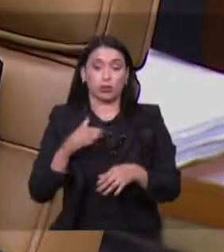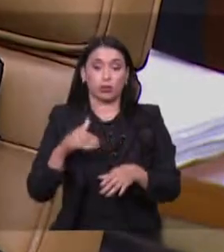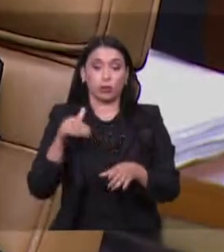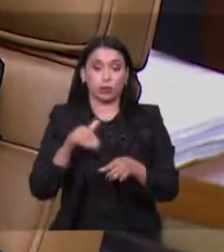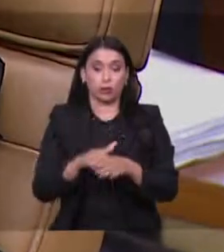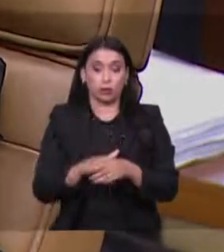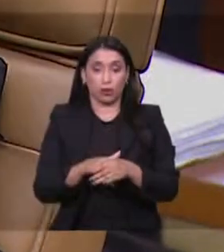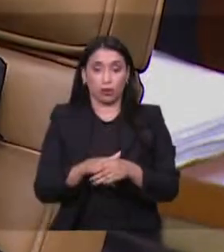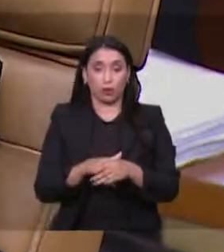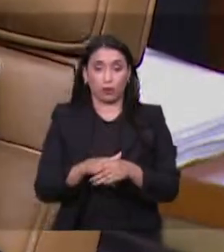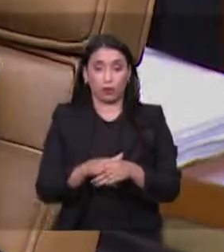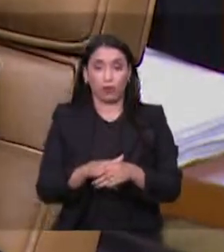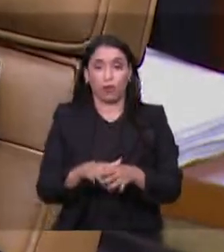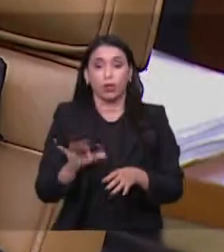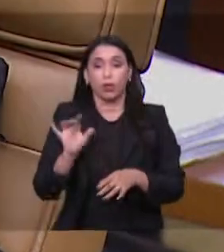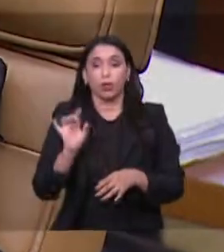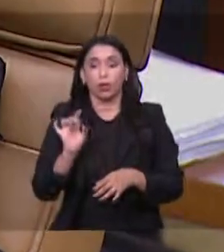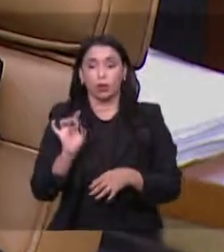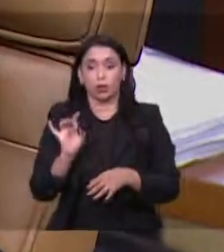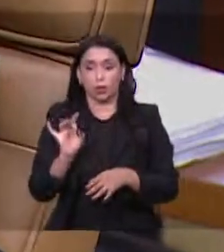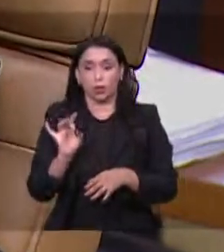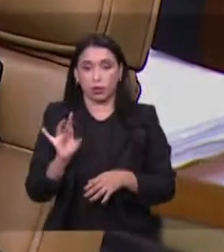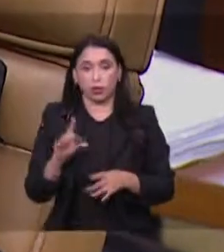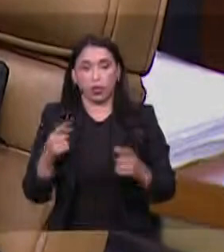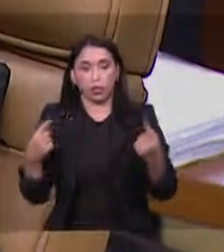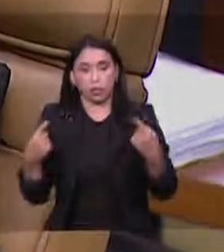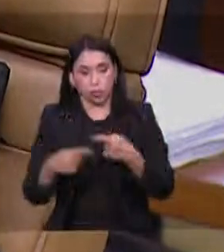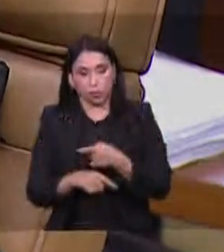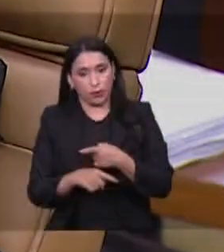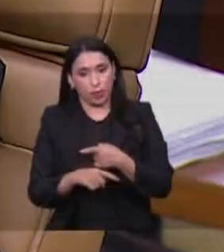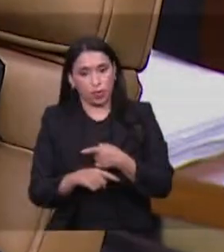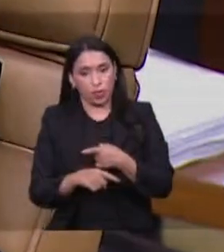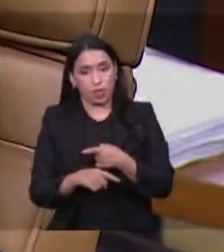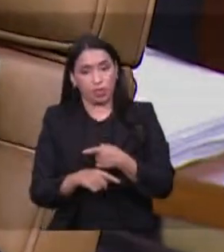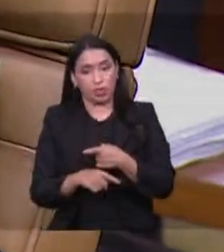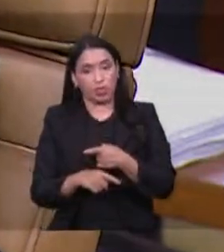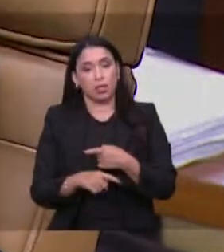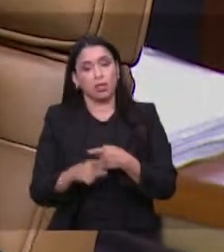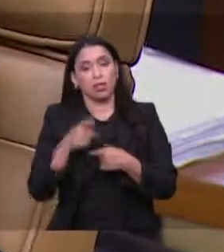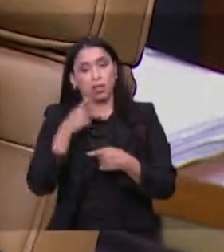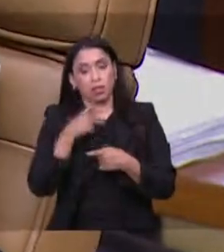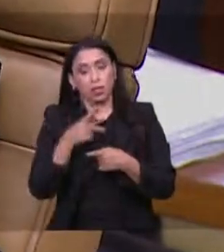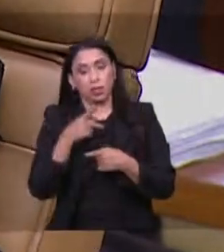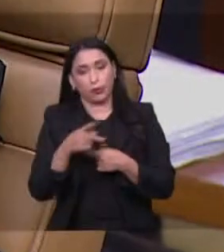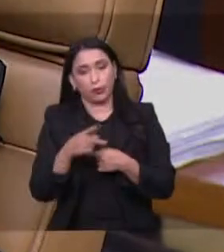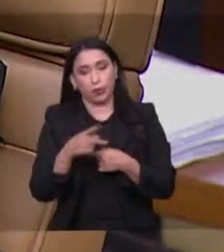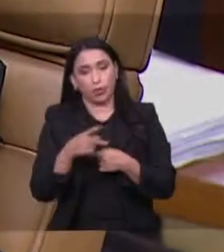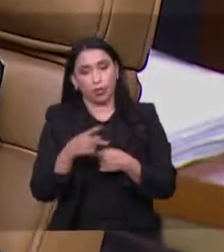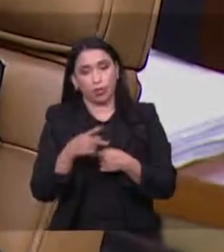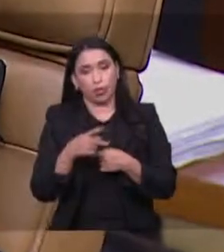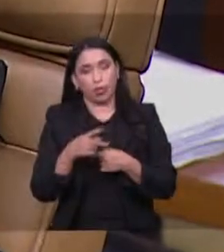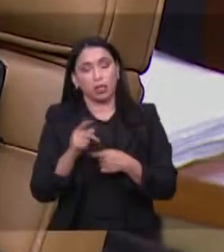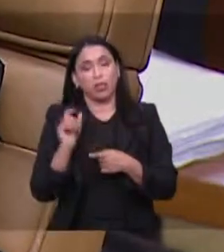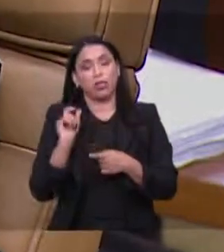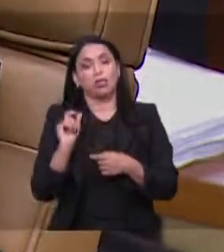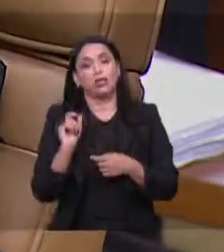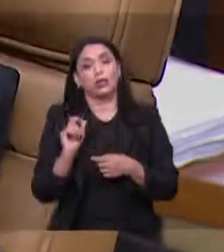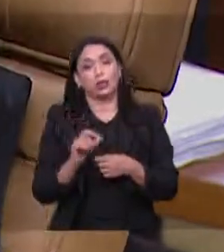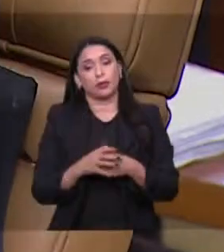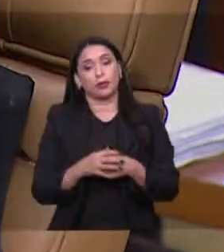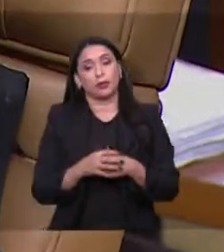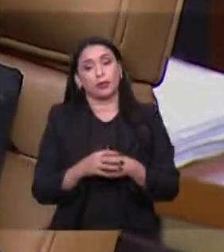sim, vou trazer só essa divergência e essa que eu mencionei en passant, que é a